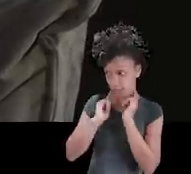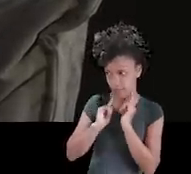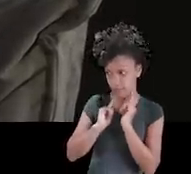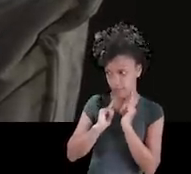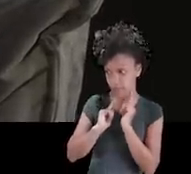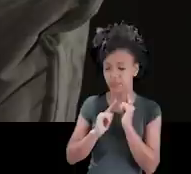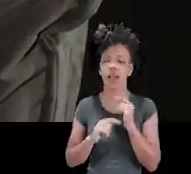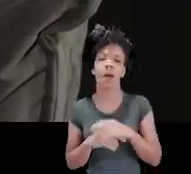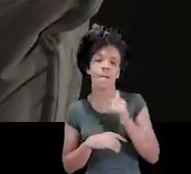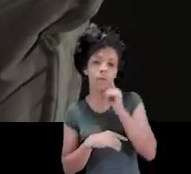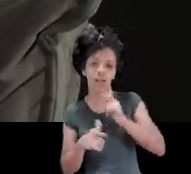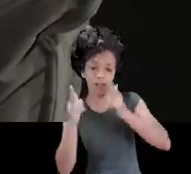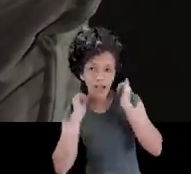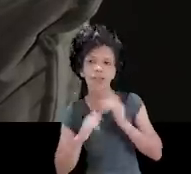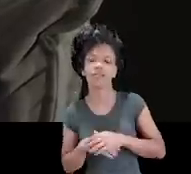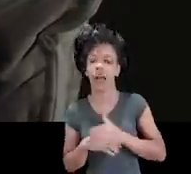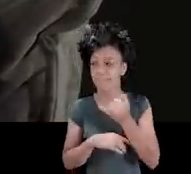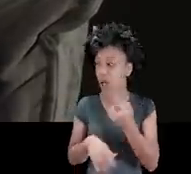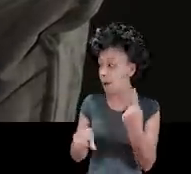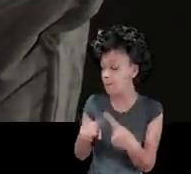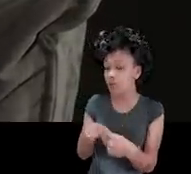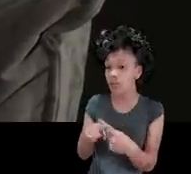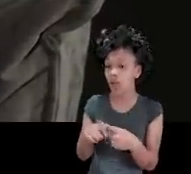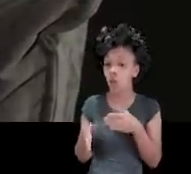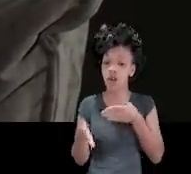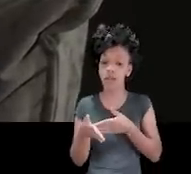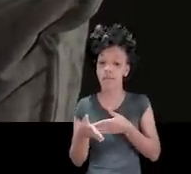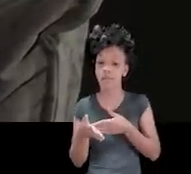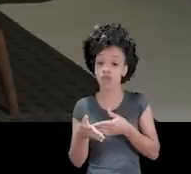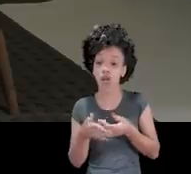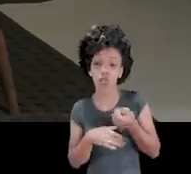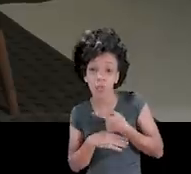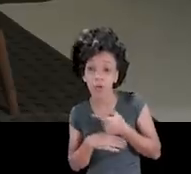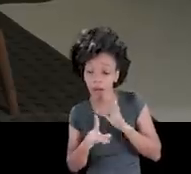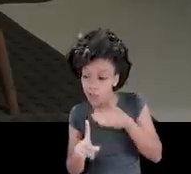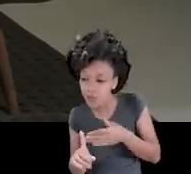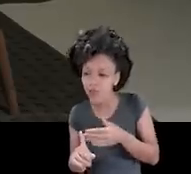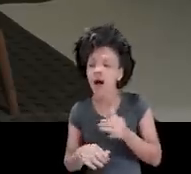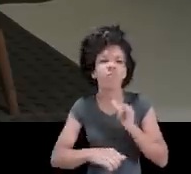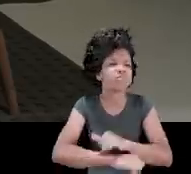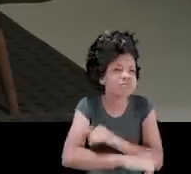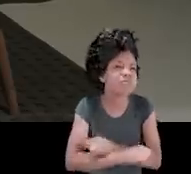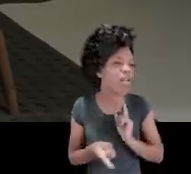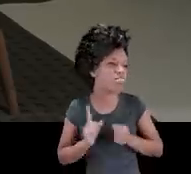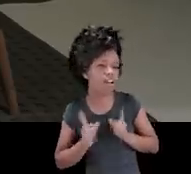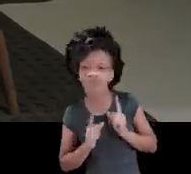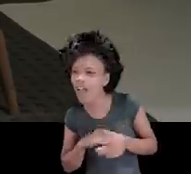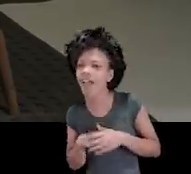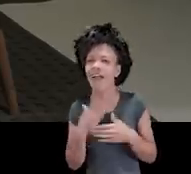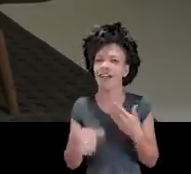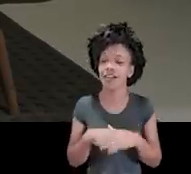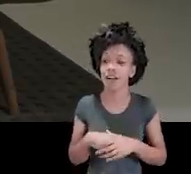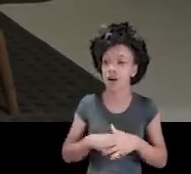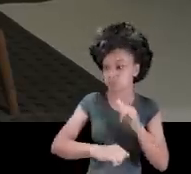dia que tiver uma mulher careca vai dar merda. Porque o limite do humor tá na risada da mulher. Gordo. Ah, gordo, tetinha, pá, pá, pá.